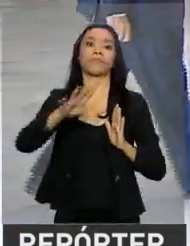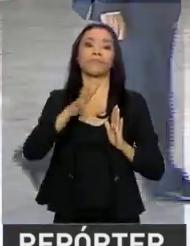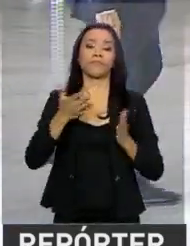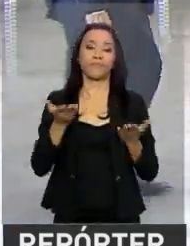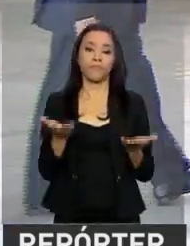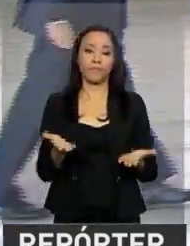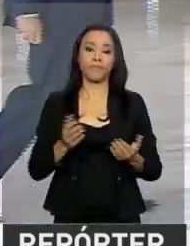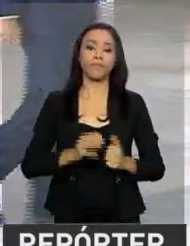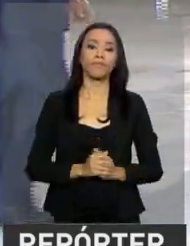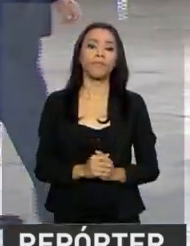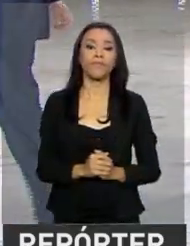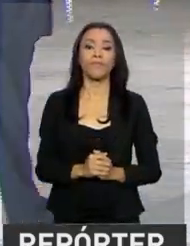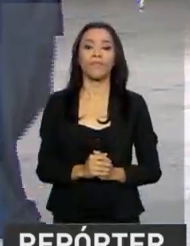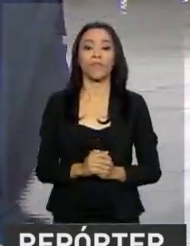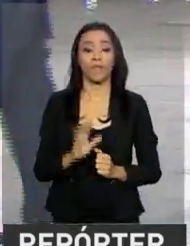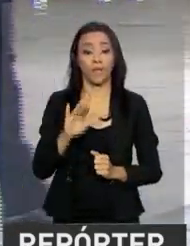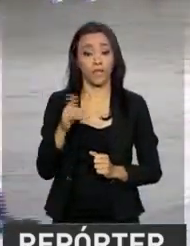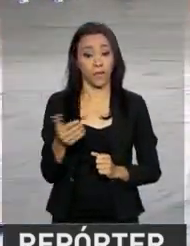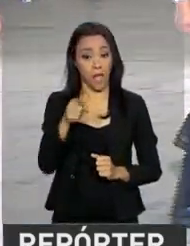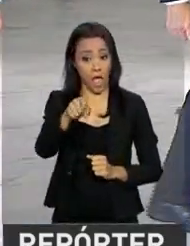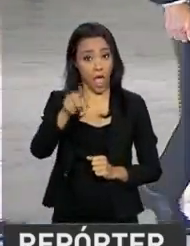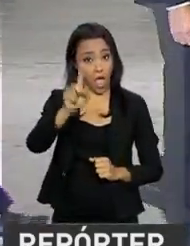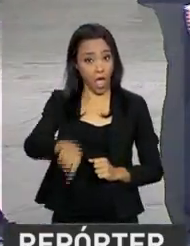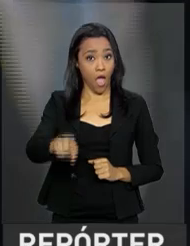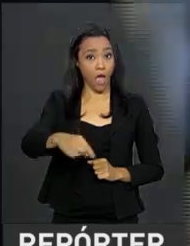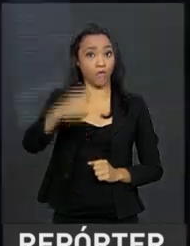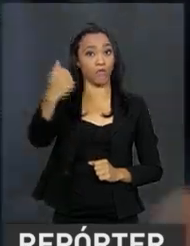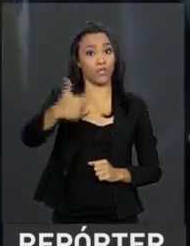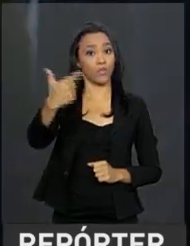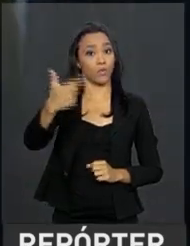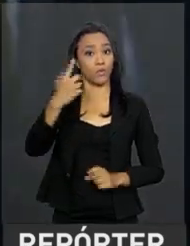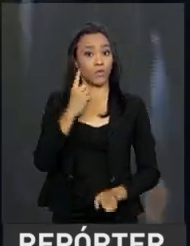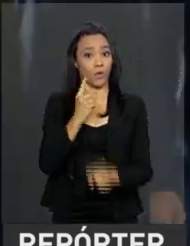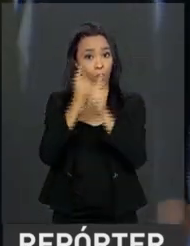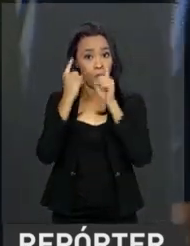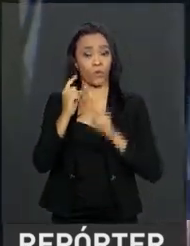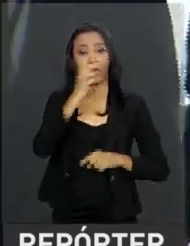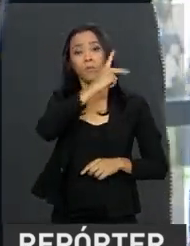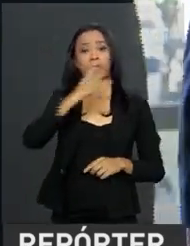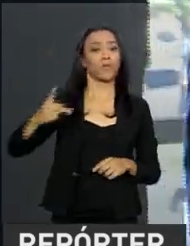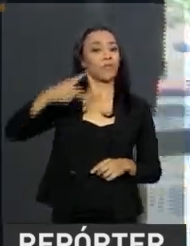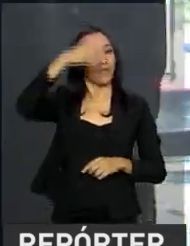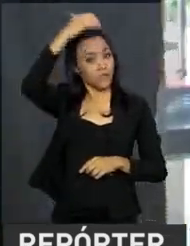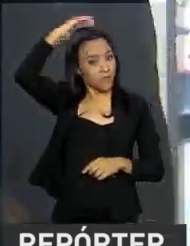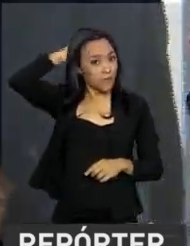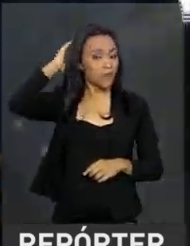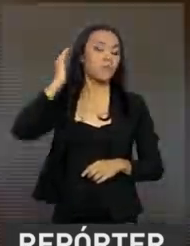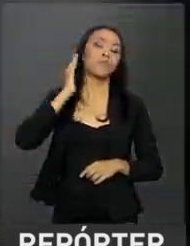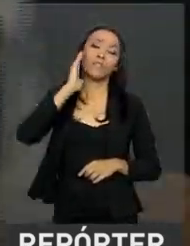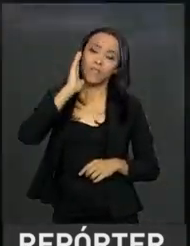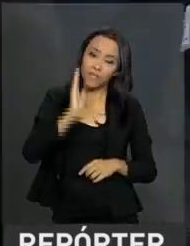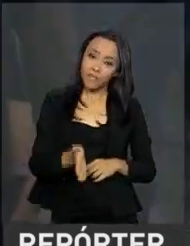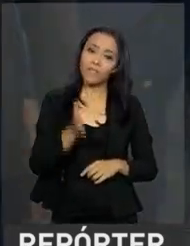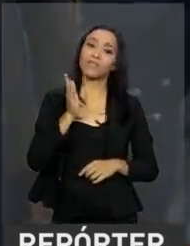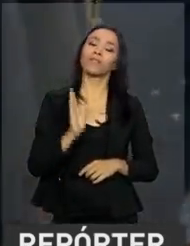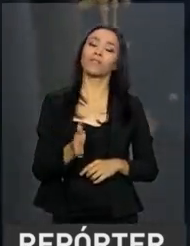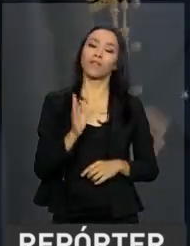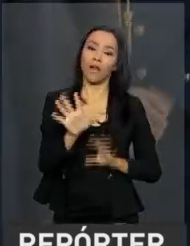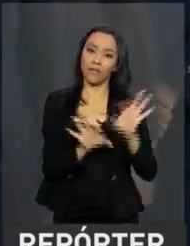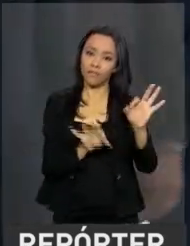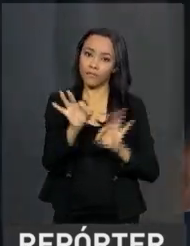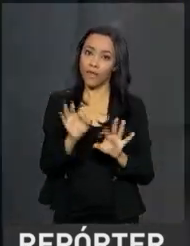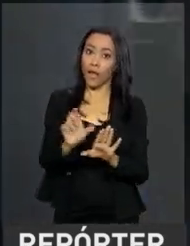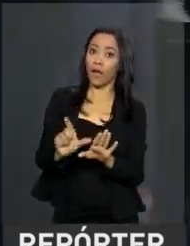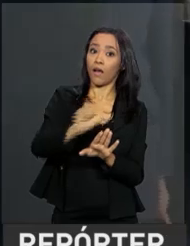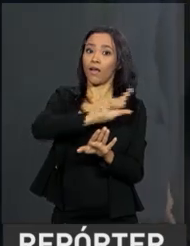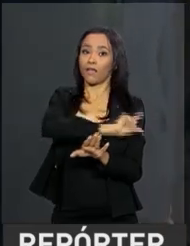presidencial. Então esse é o segundo encontro que o presidente Michel Temer já mantém aqui no Palácio do Planalto